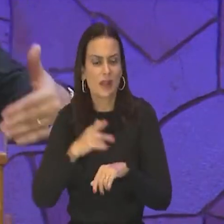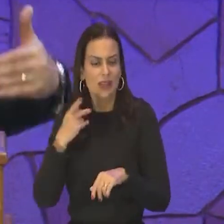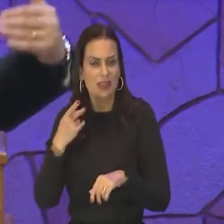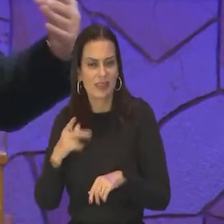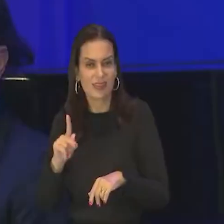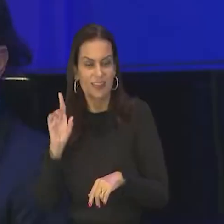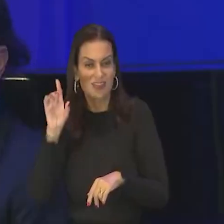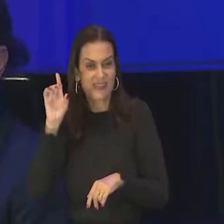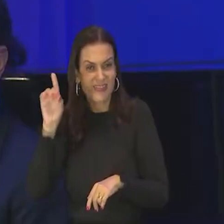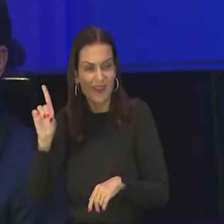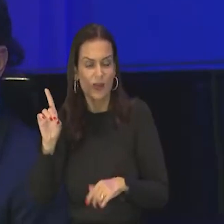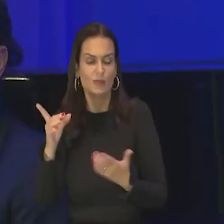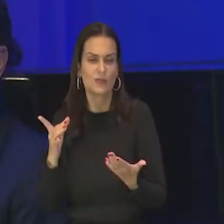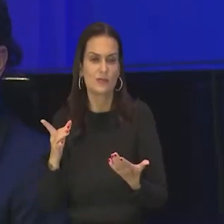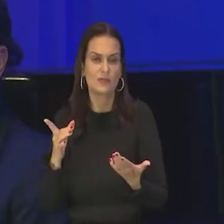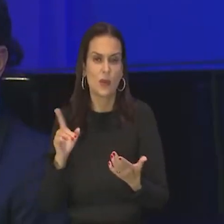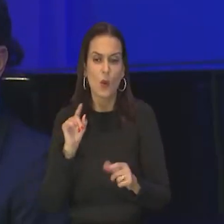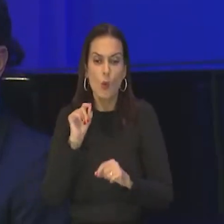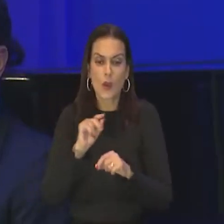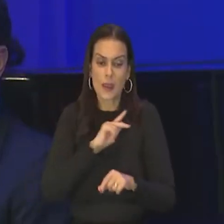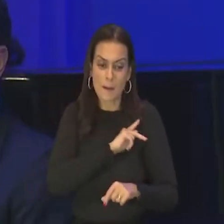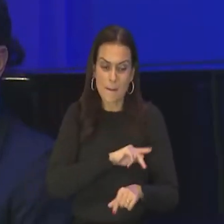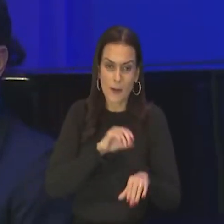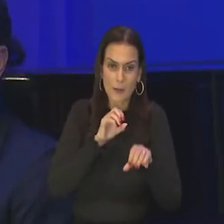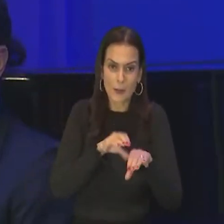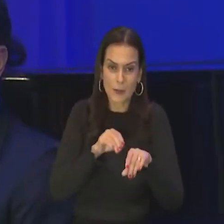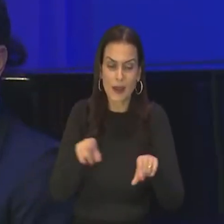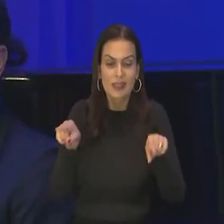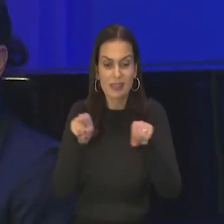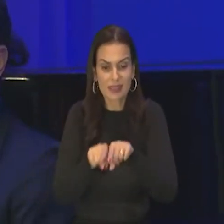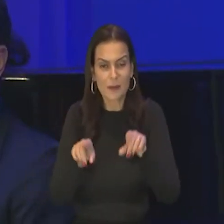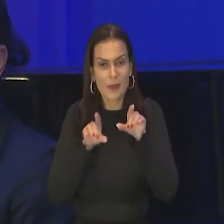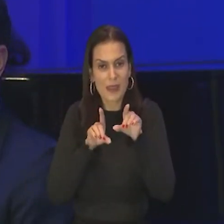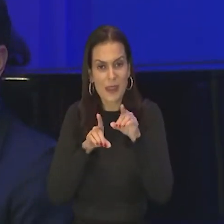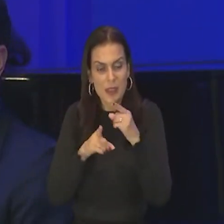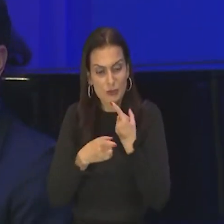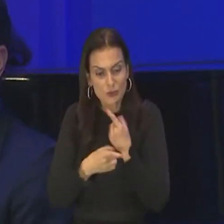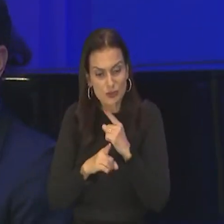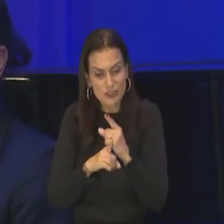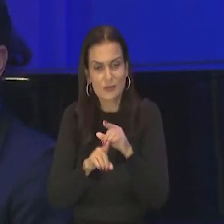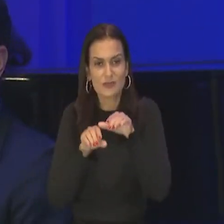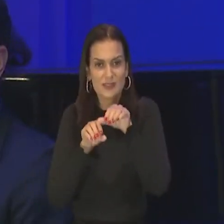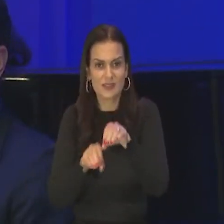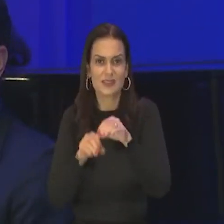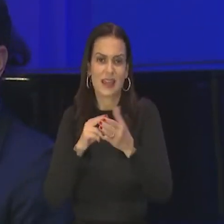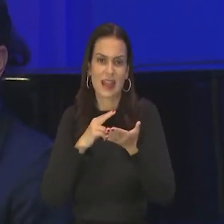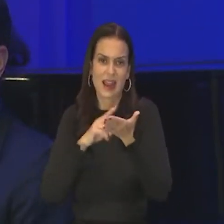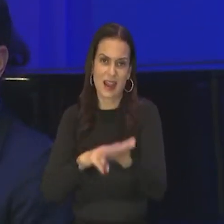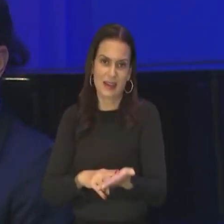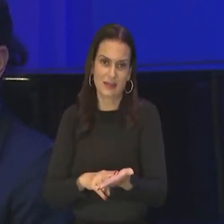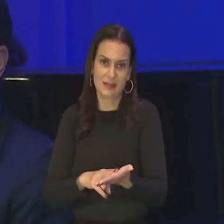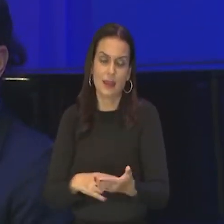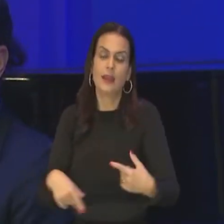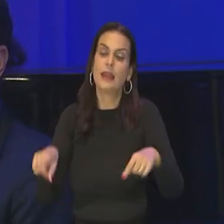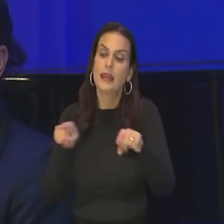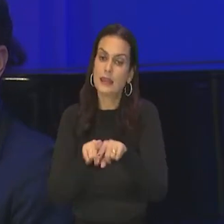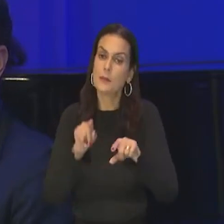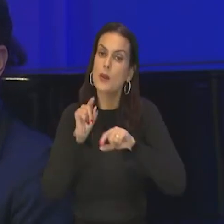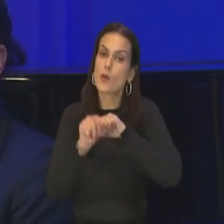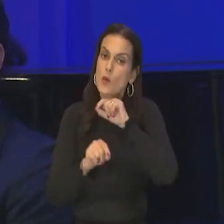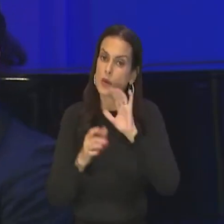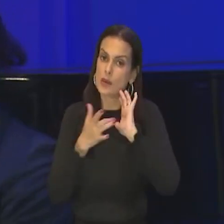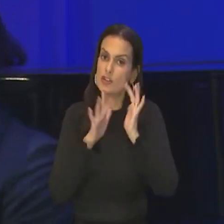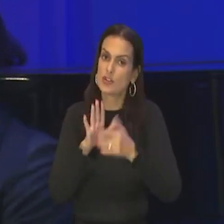estava orientando, mas aquilo que os discípulos orientavam através das suas cartas e aquilo que o próprio Cristo orientou. A igreja